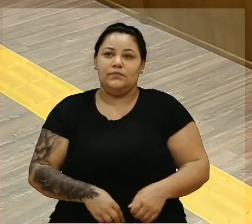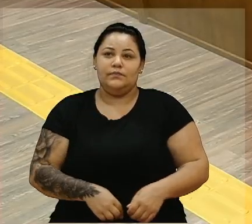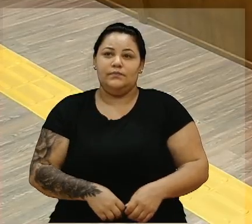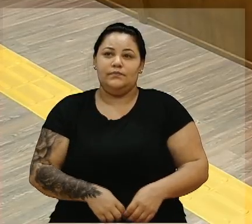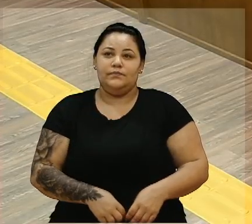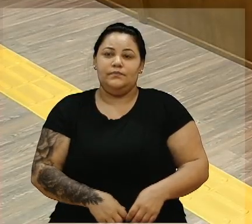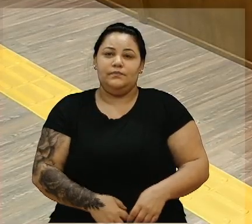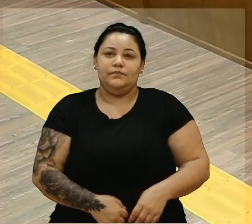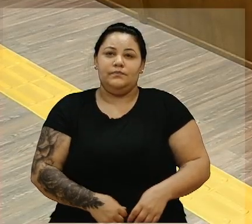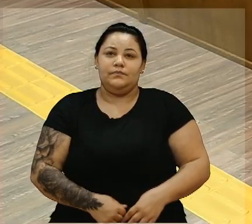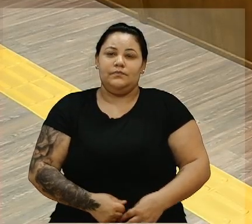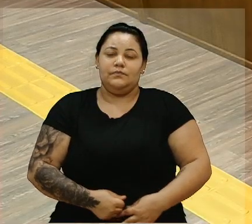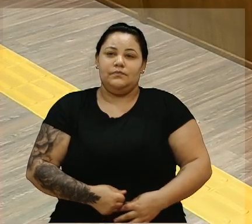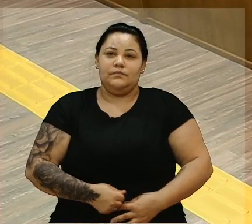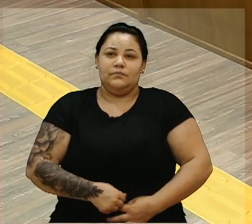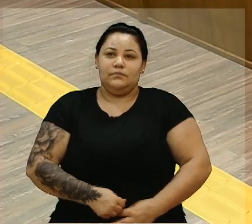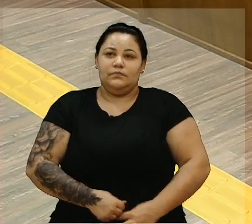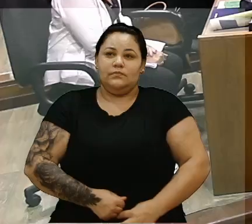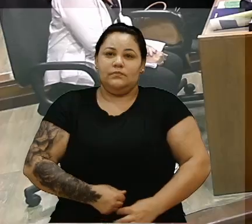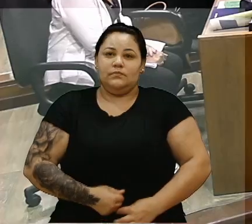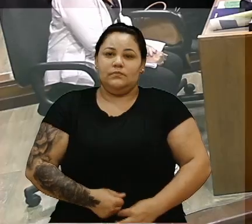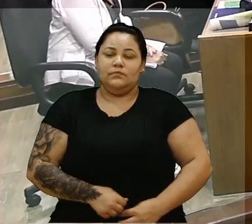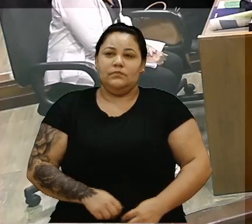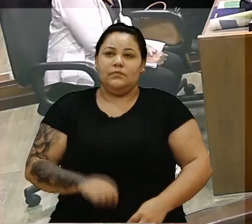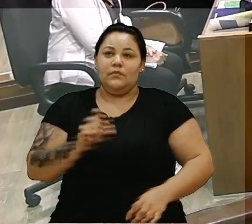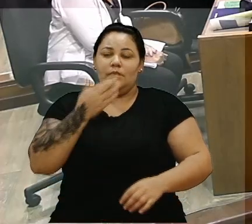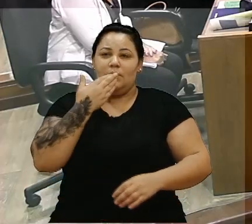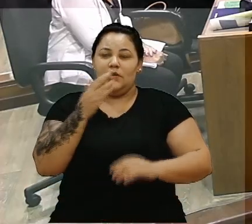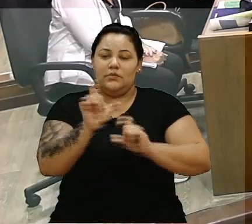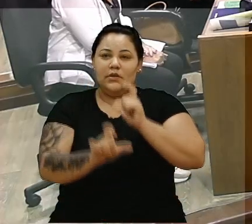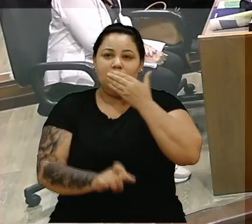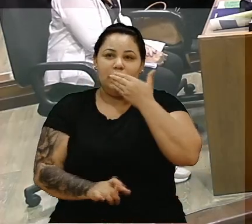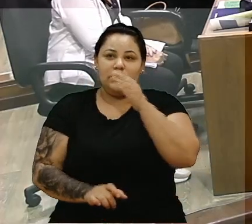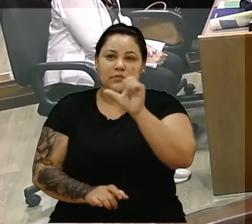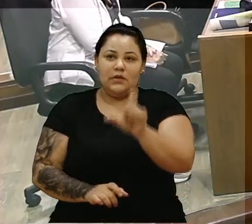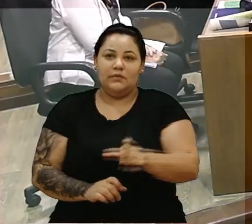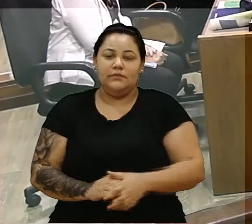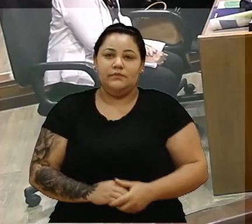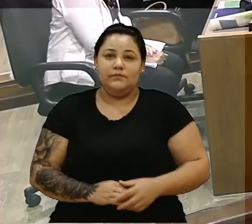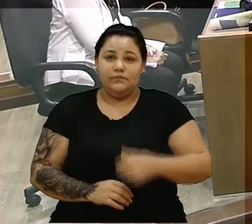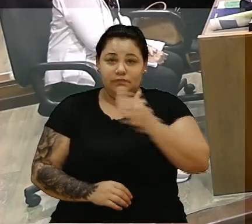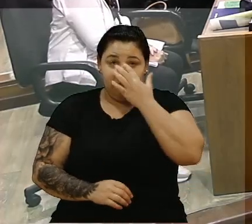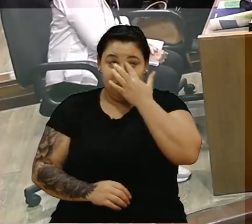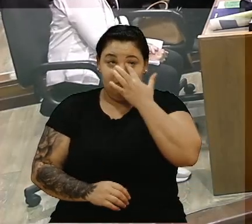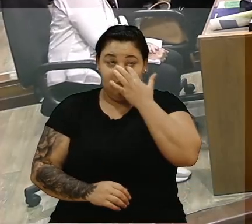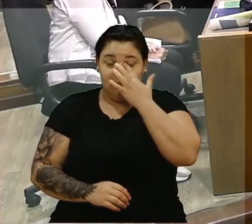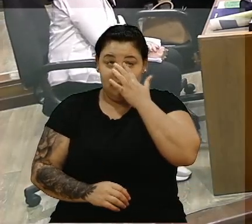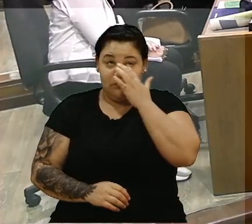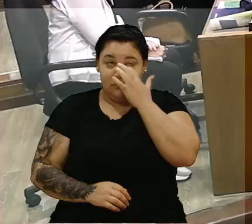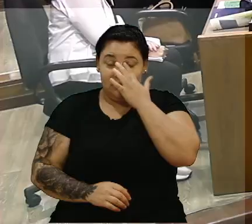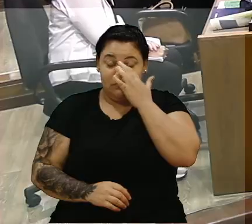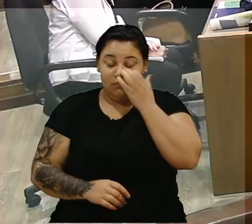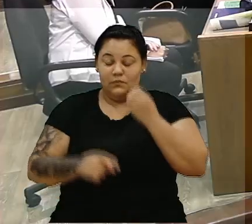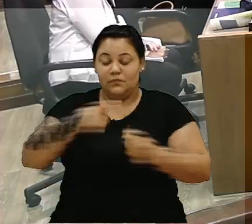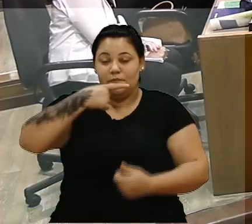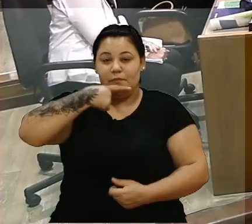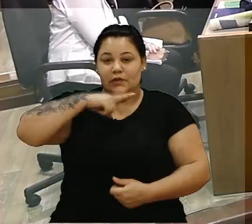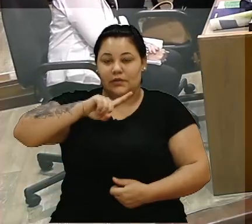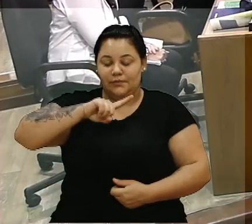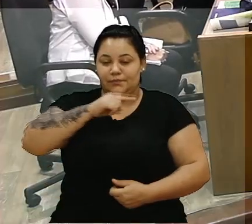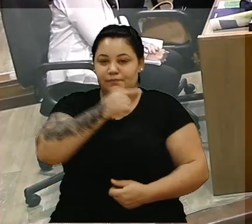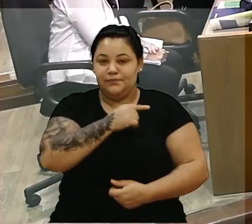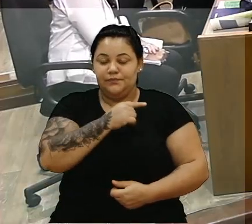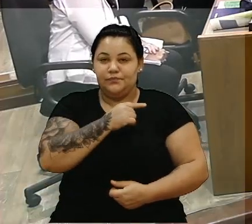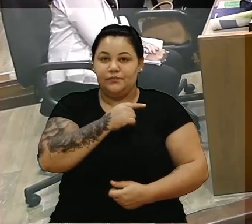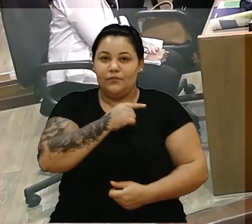Vereador Caleb, do Partido Progressistas. Bom dia, senhor presidente. Bom dia também ao presidente do Senalba, na sua pessoa, saúde dos demais